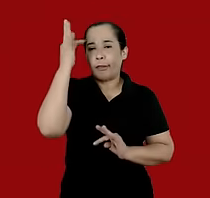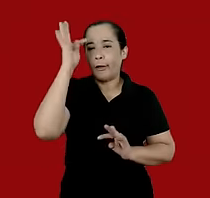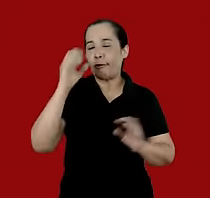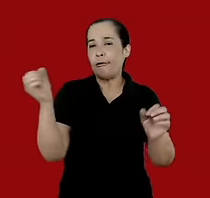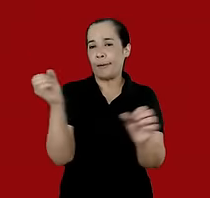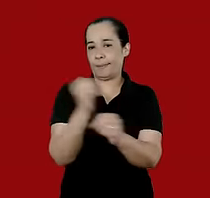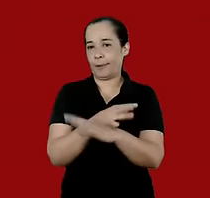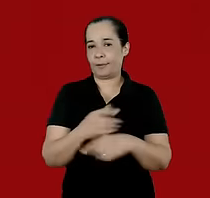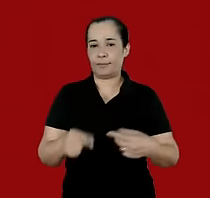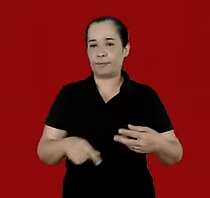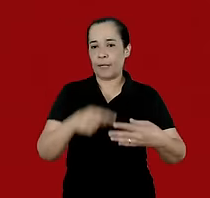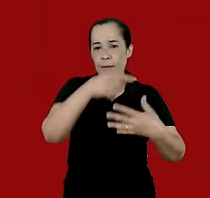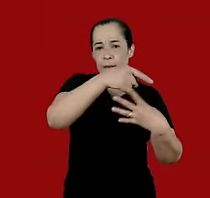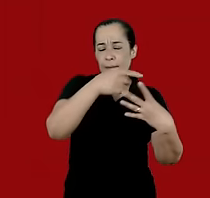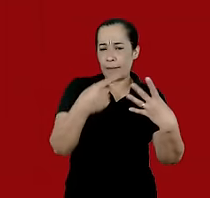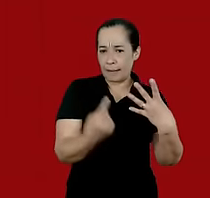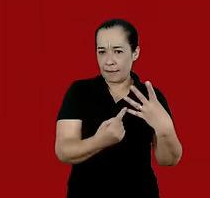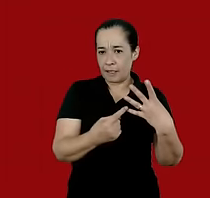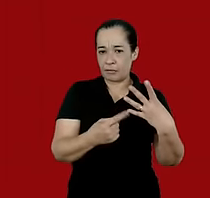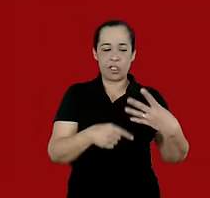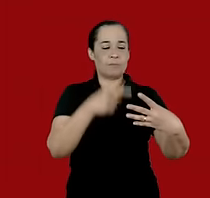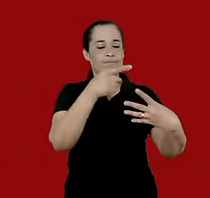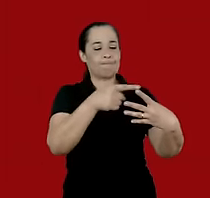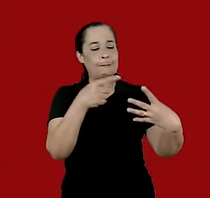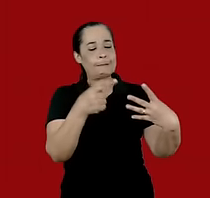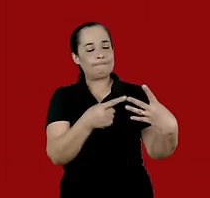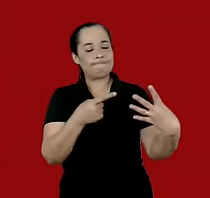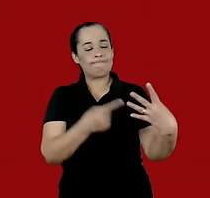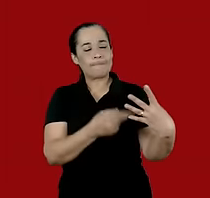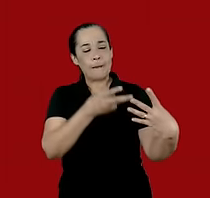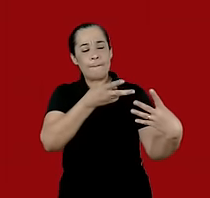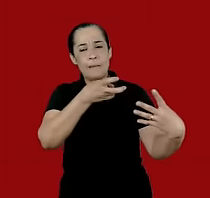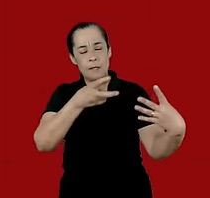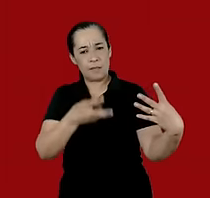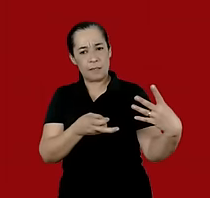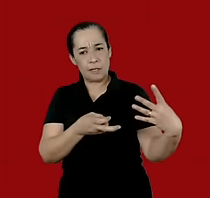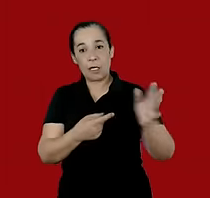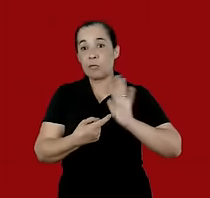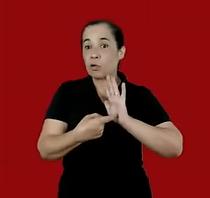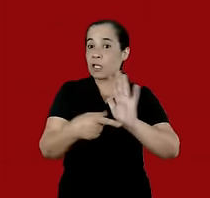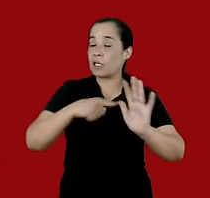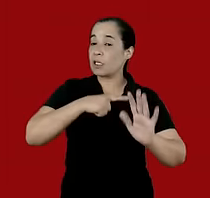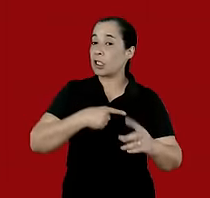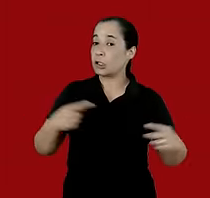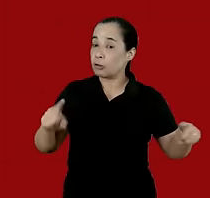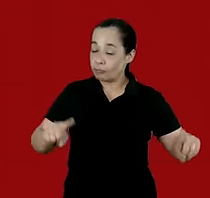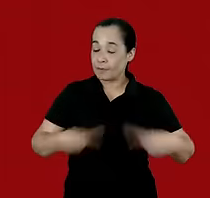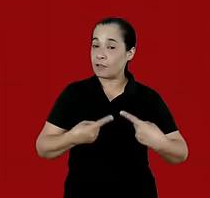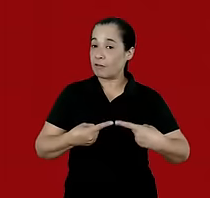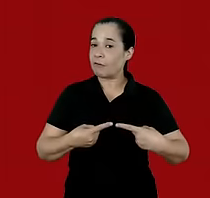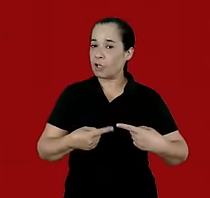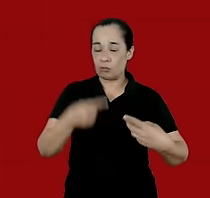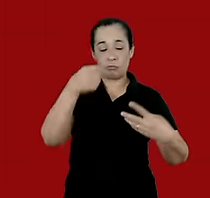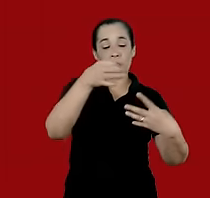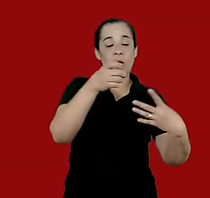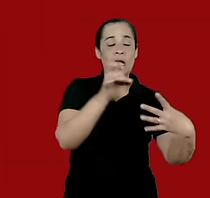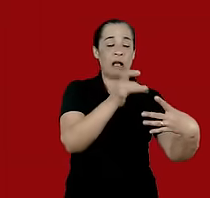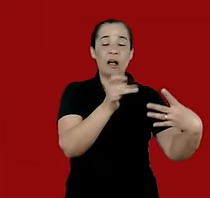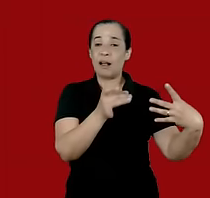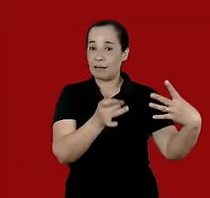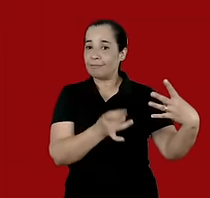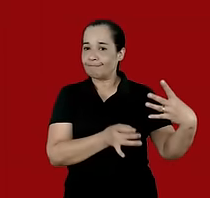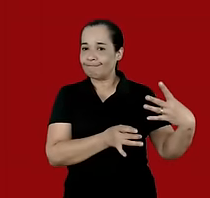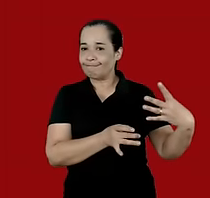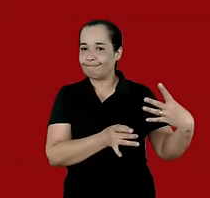que a gente tentou fazer é olhar cada fator e mostrar mostar para vocês olha existem desafios em cada um deles né Isso significa que o cenário global de